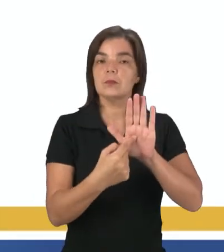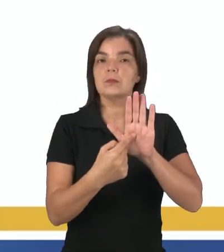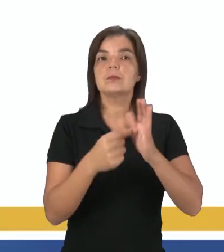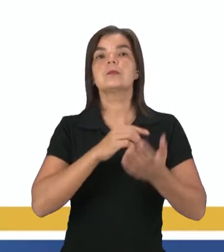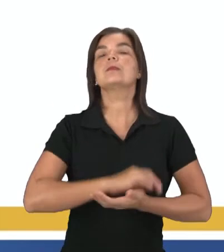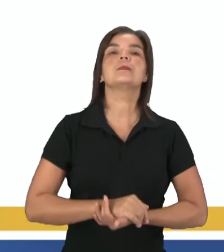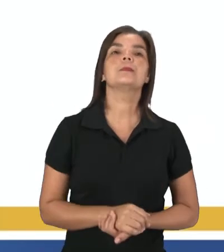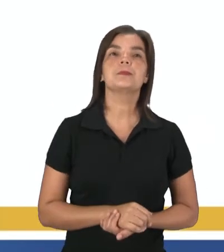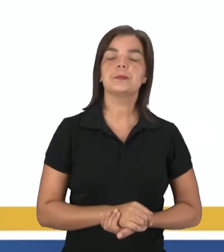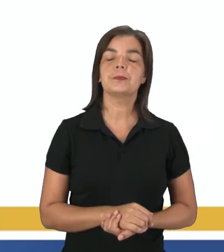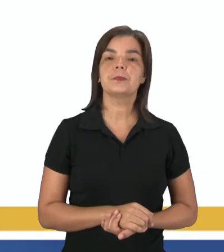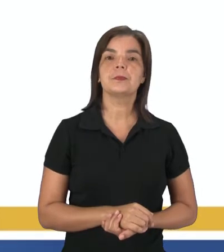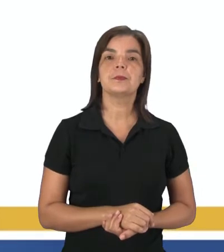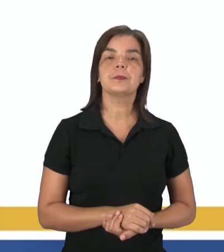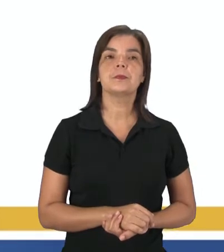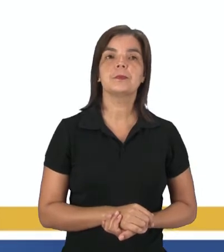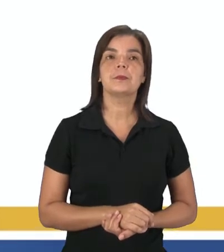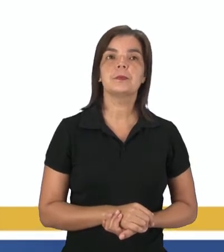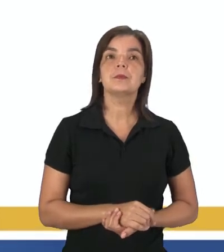ponto.